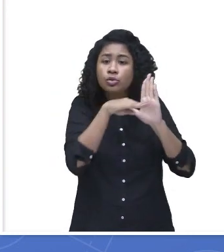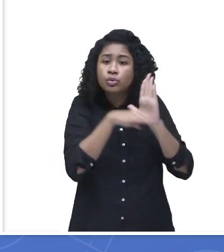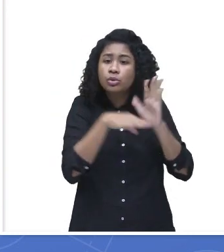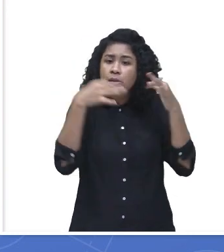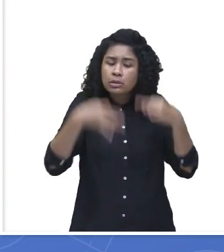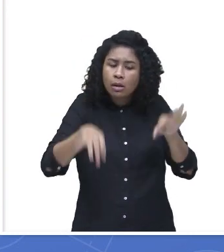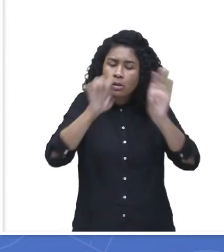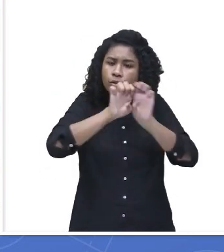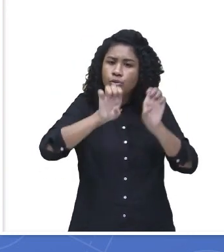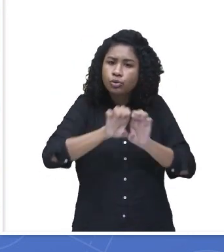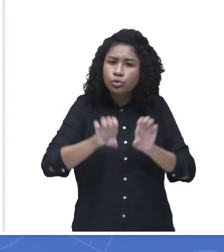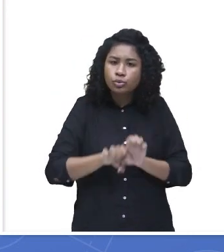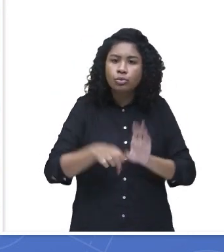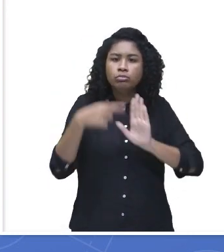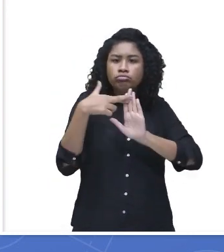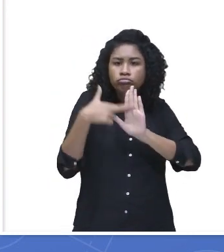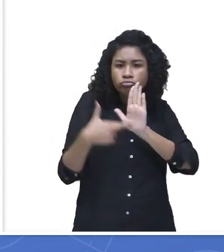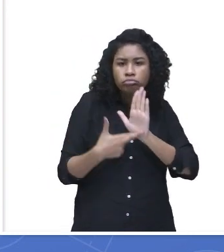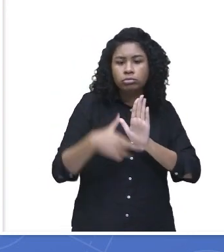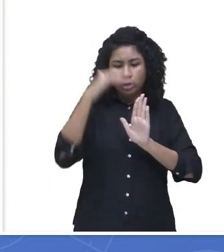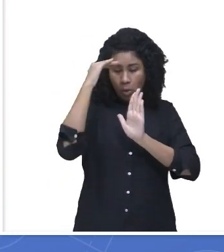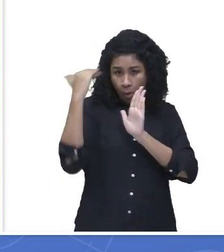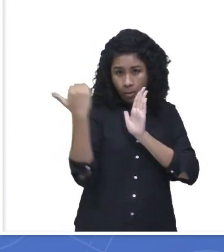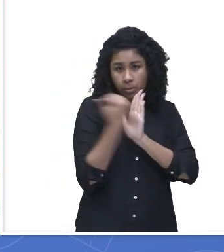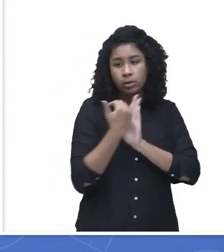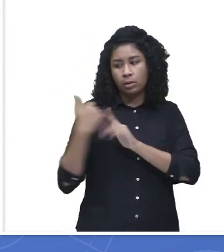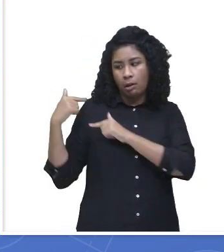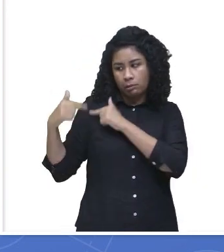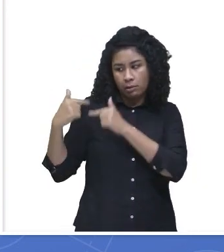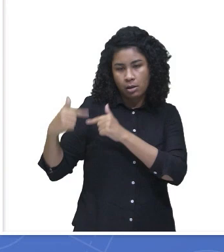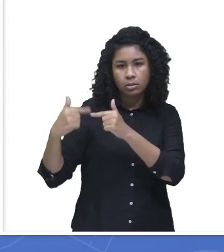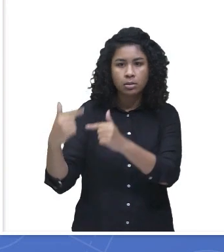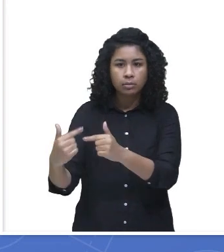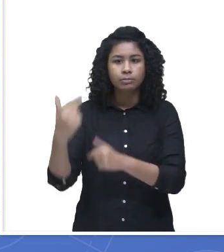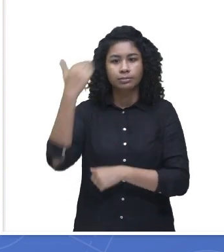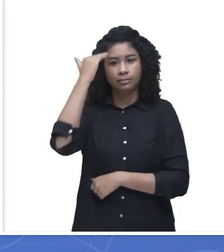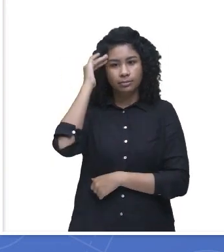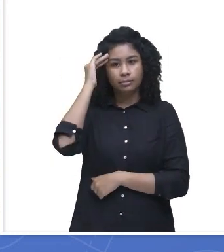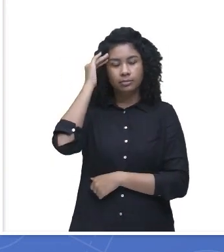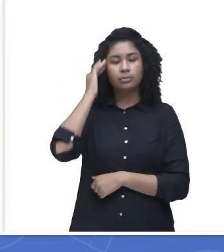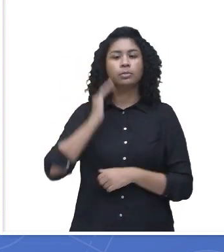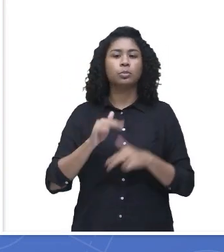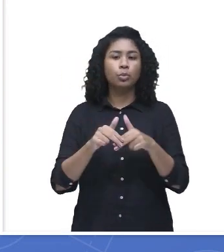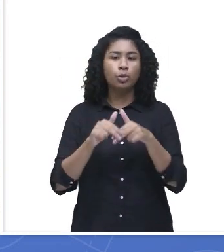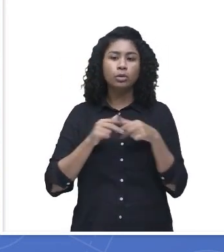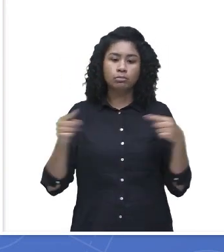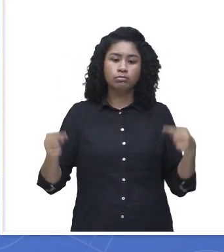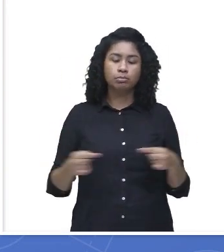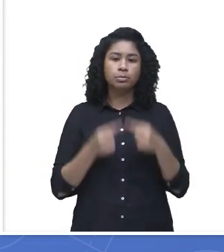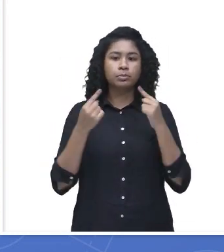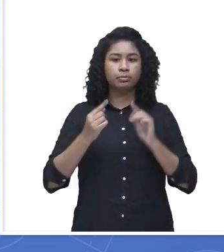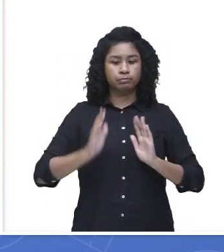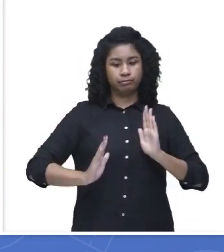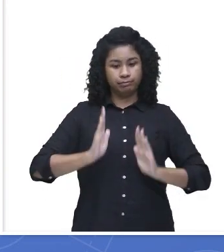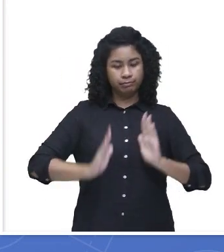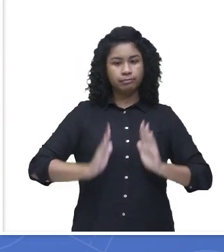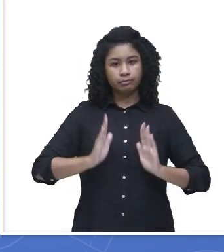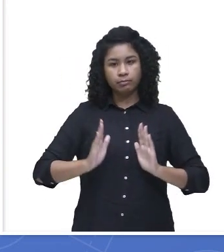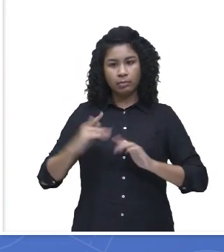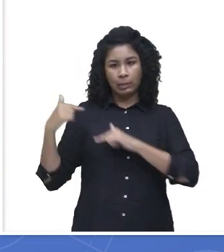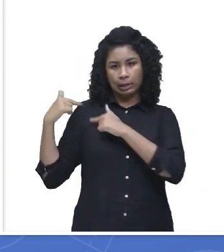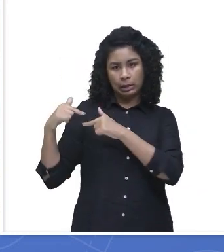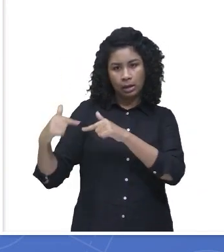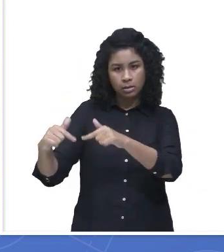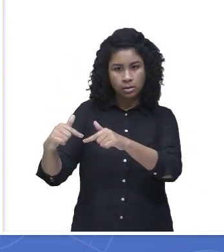dele. Então, como ele utilizou uma preferência lá dos parnasianos, dos simbolistas, isso faz ter um pé ali na tradição,